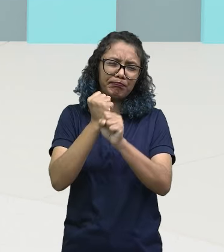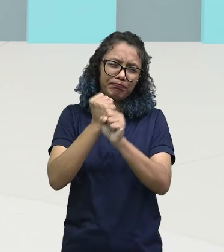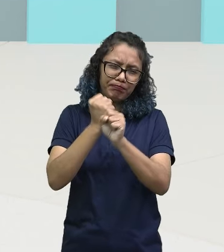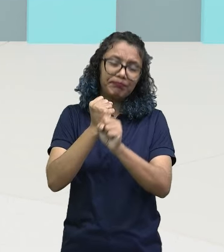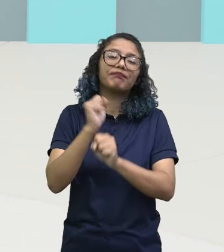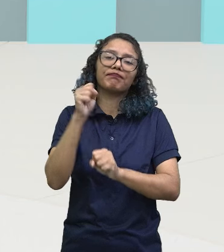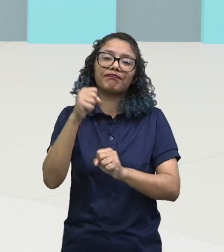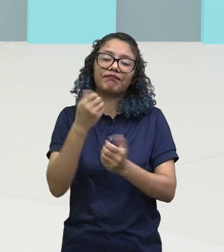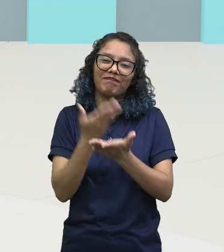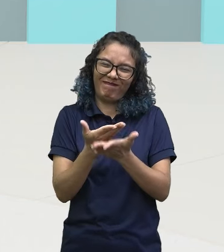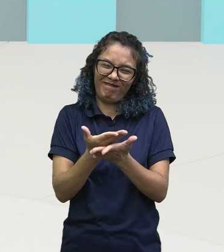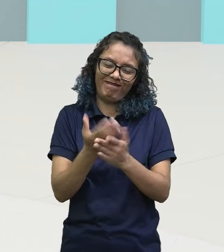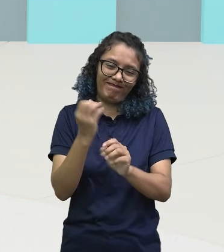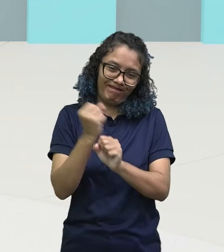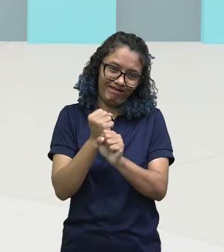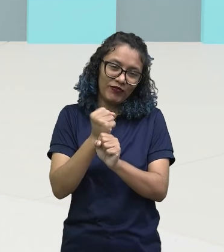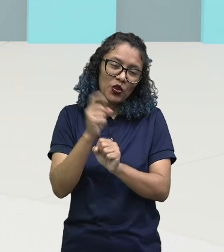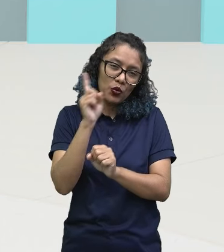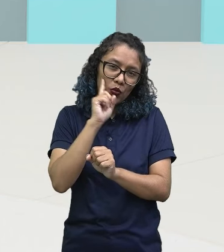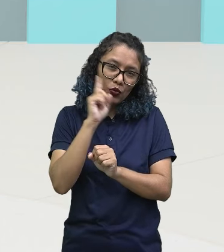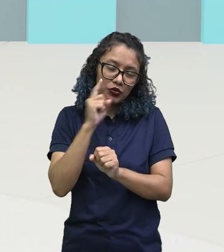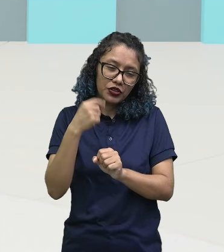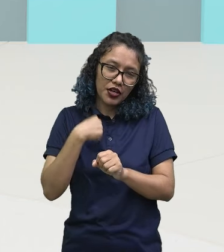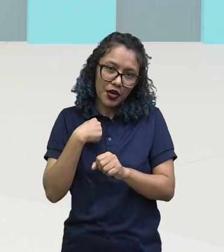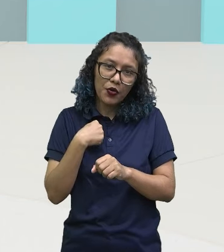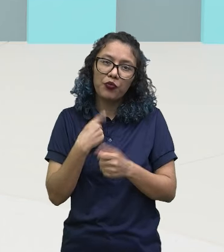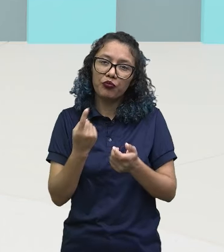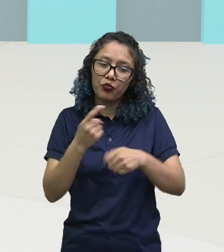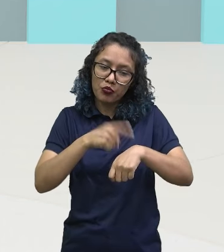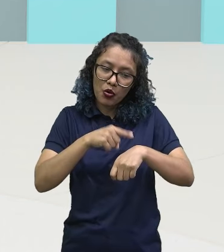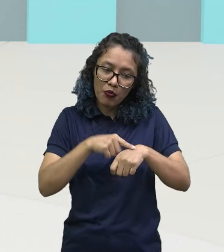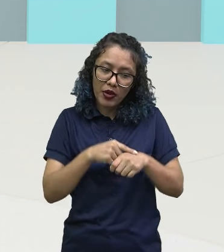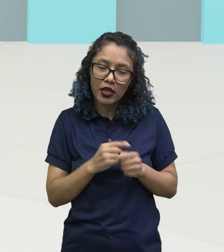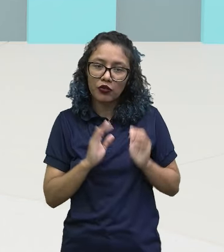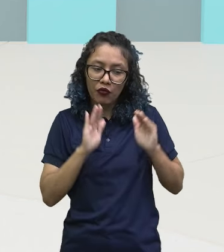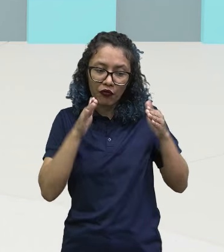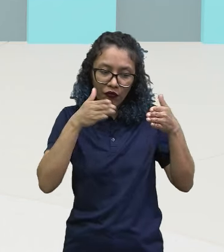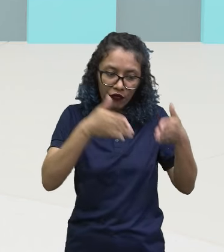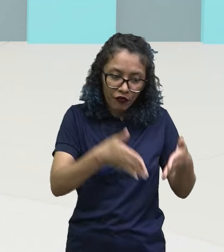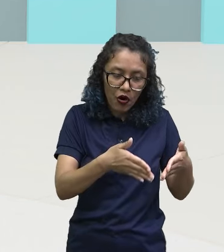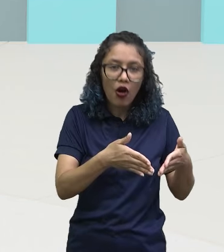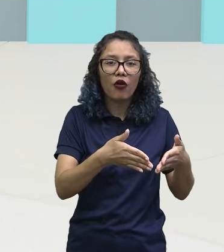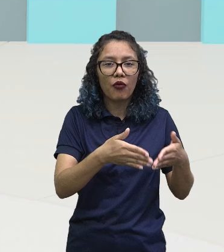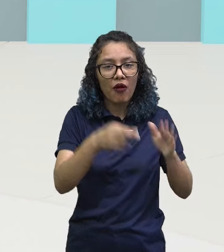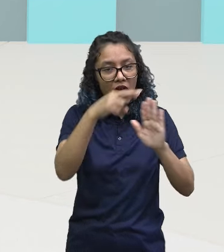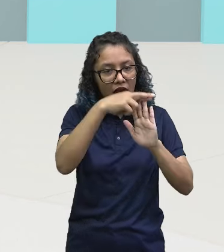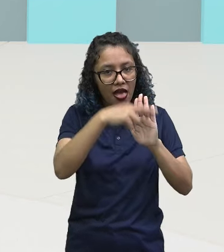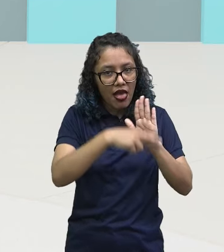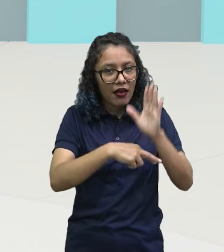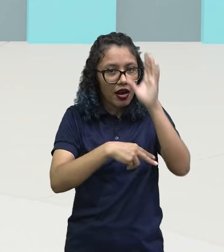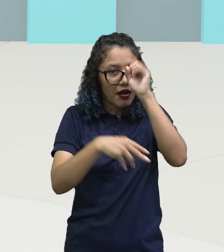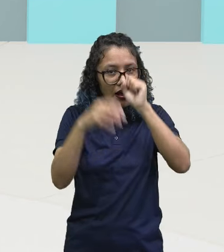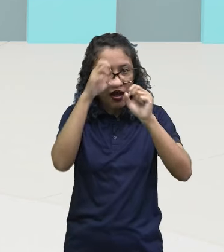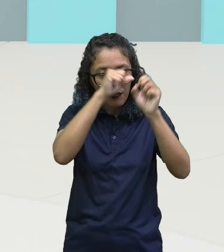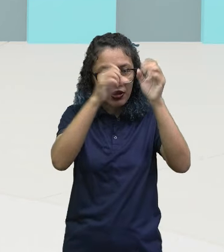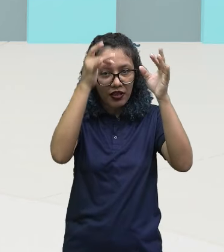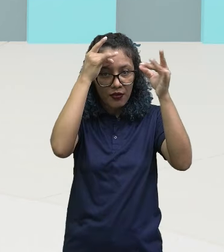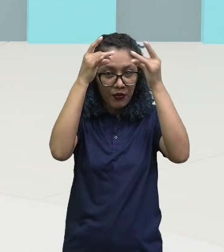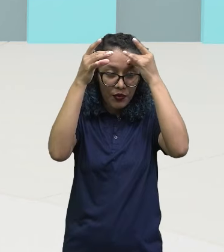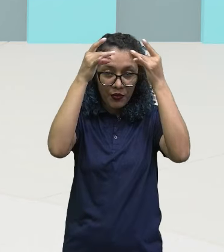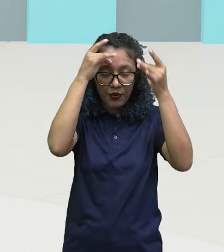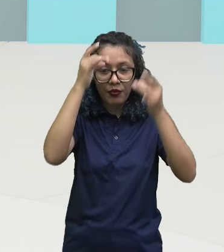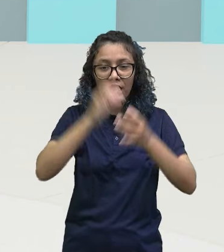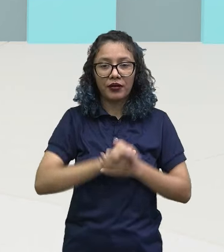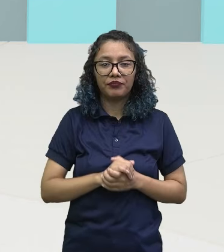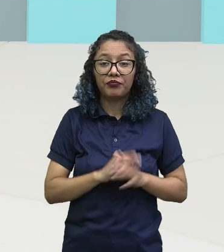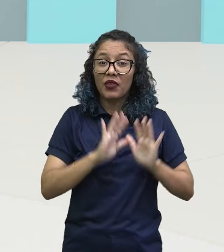anos estudando, mas é porque todo dia eu tiro um tempinho para, entre aspas, decorar essas regras, porque já não são mais decorebas,